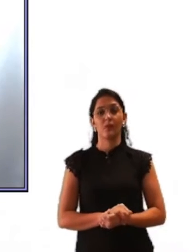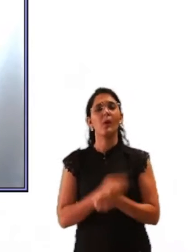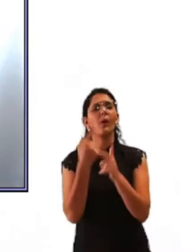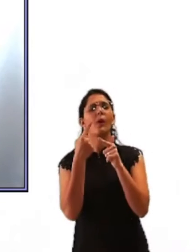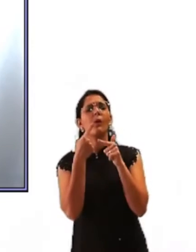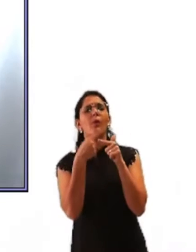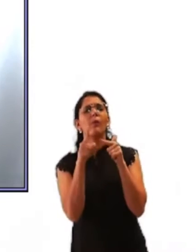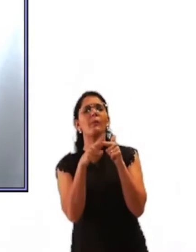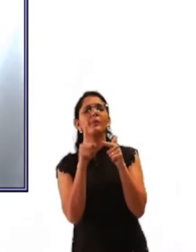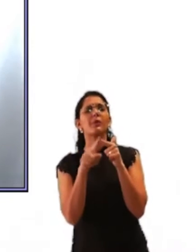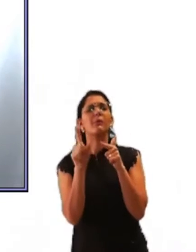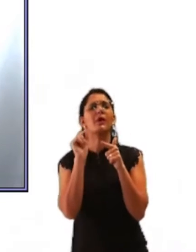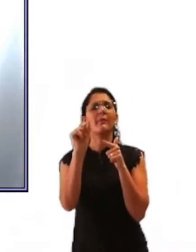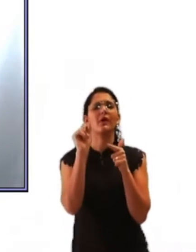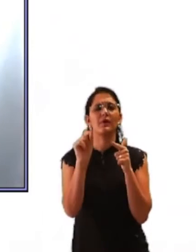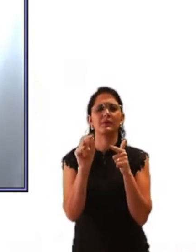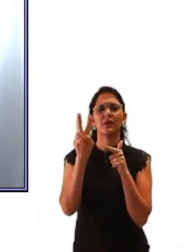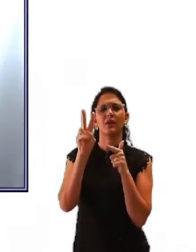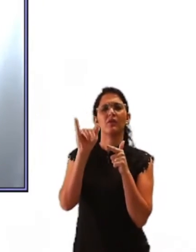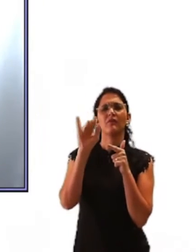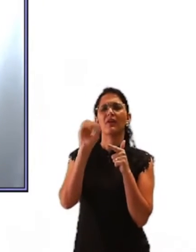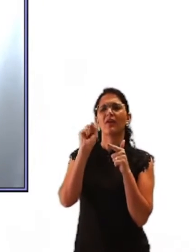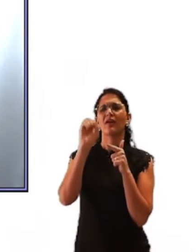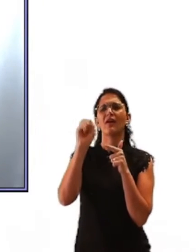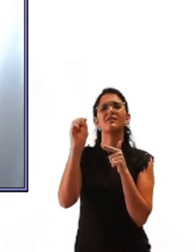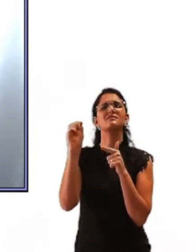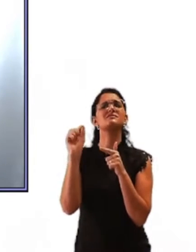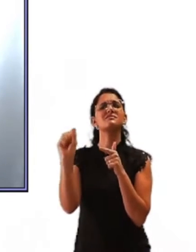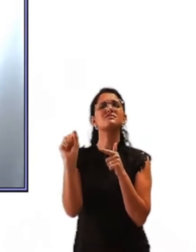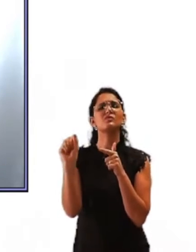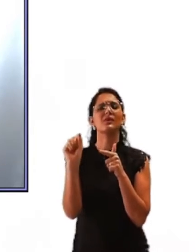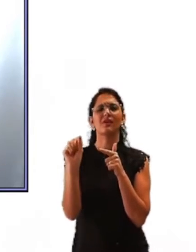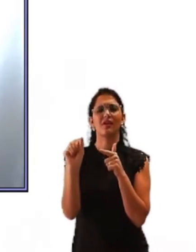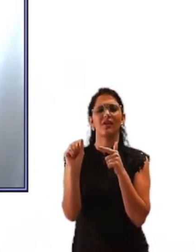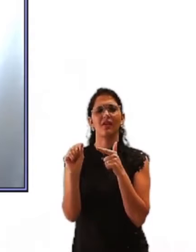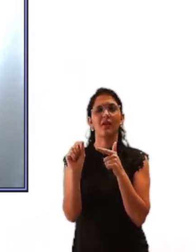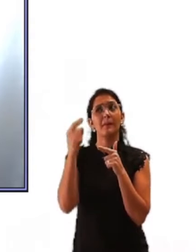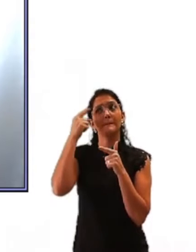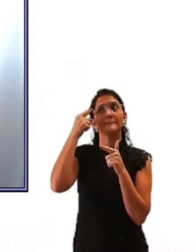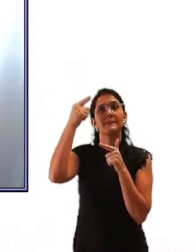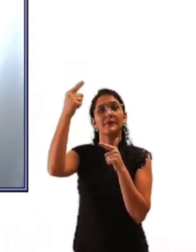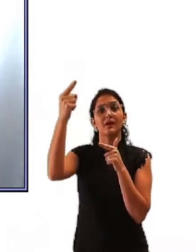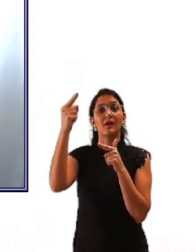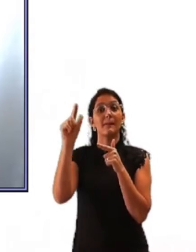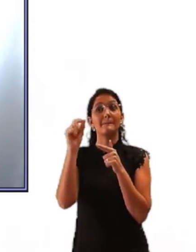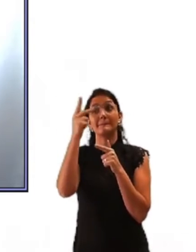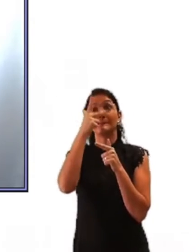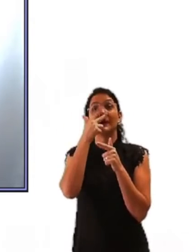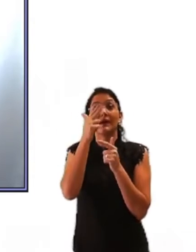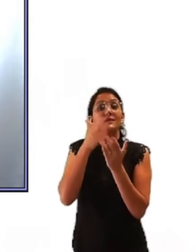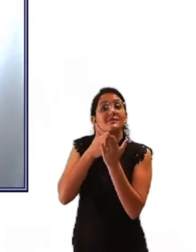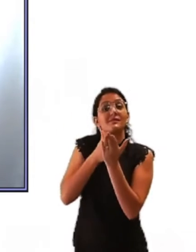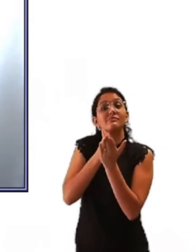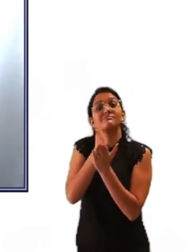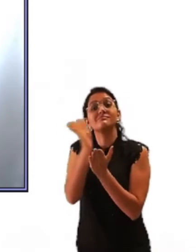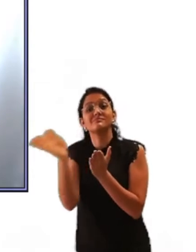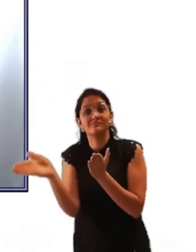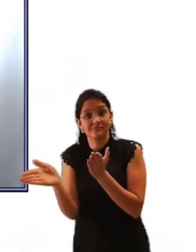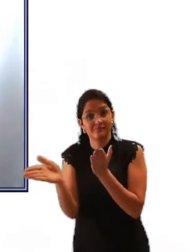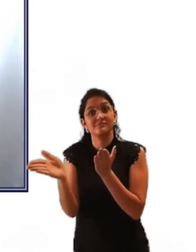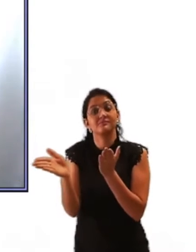cognitivos. O que que são vieses cognitivos? Vieses traz a ideia de um desvio. Então, o que que